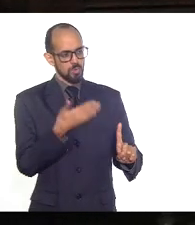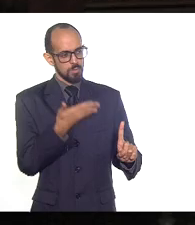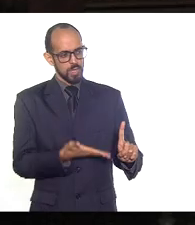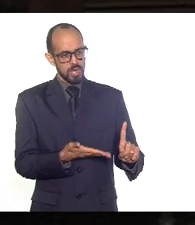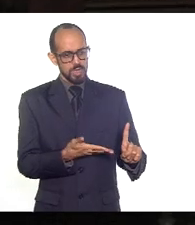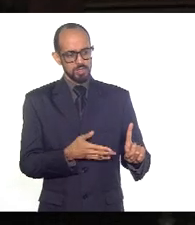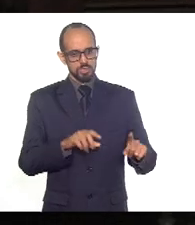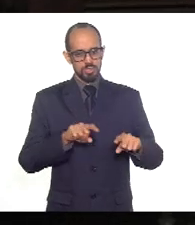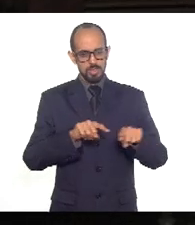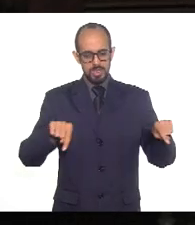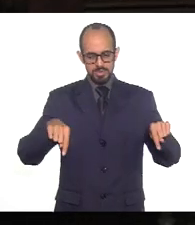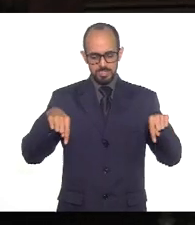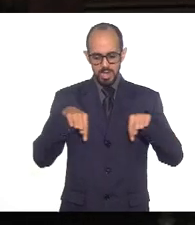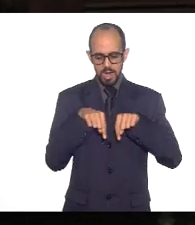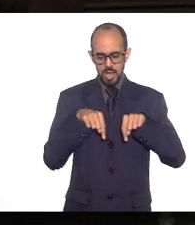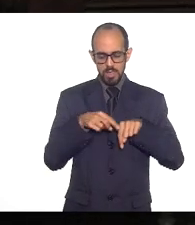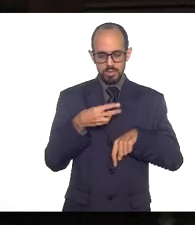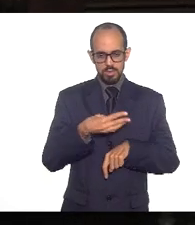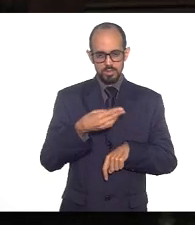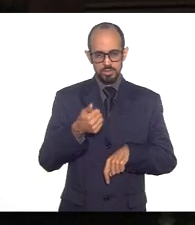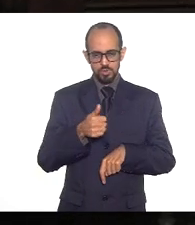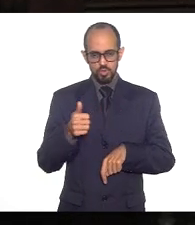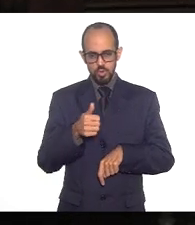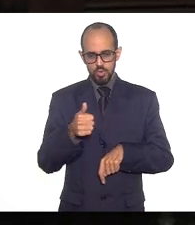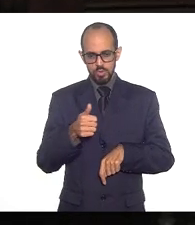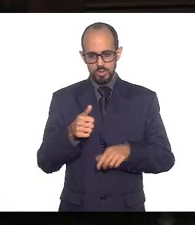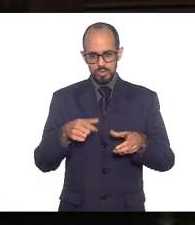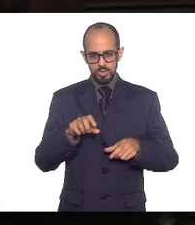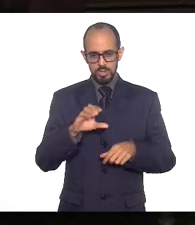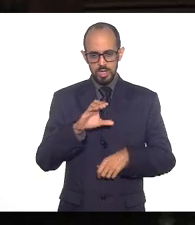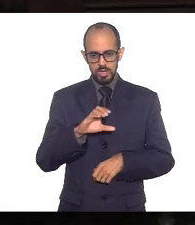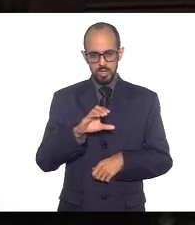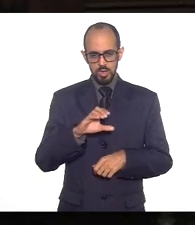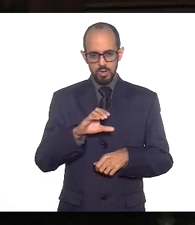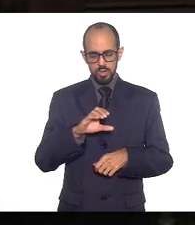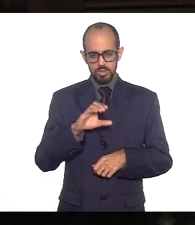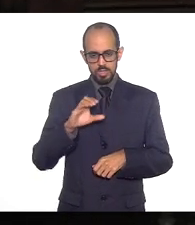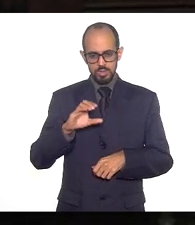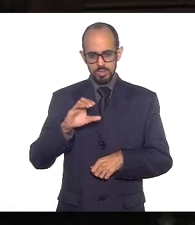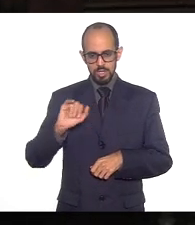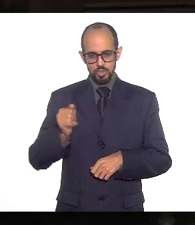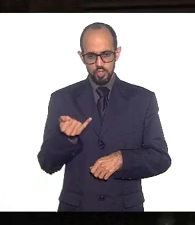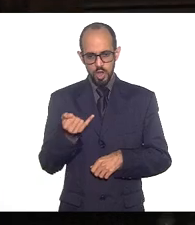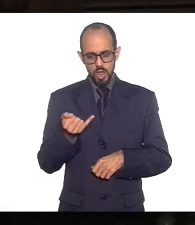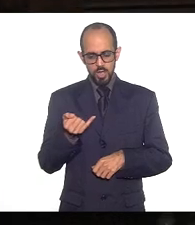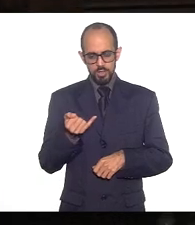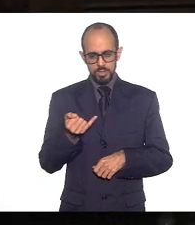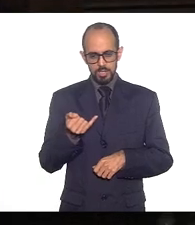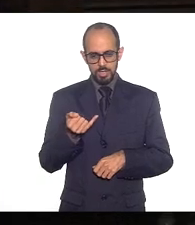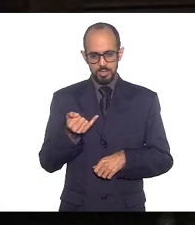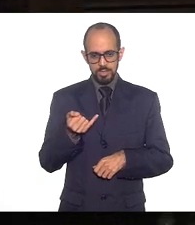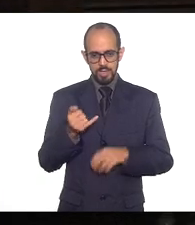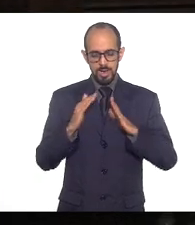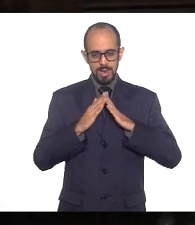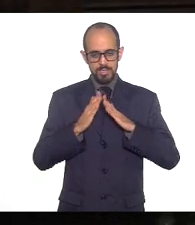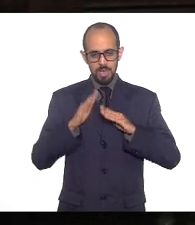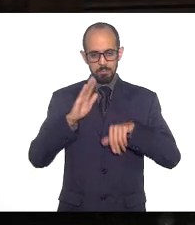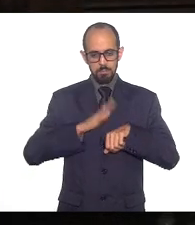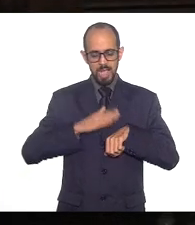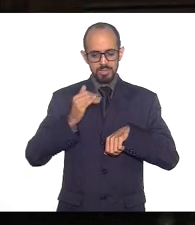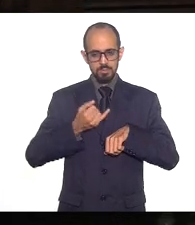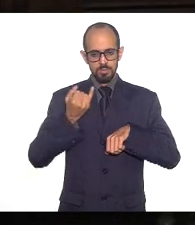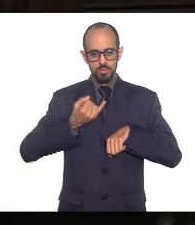da sala 311 da comissão de constituição e justiça da casa mais importante